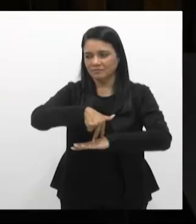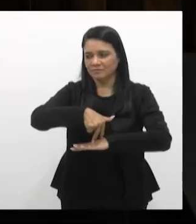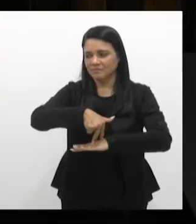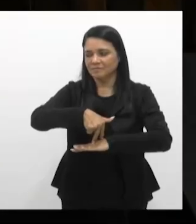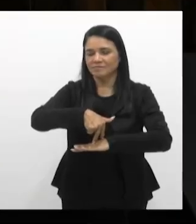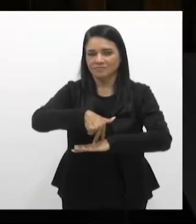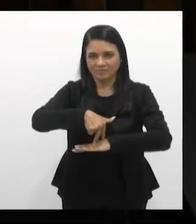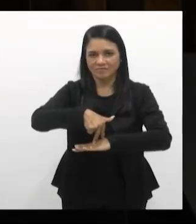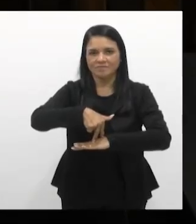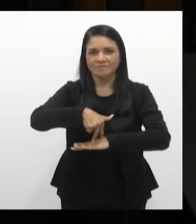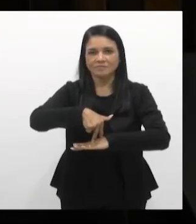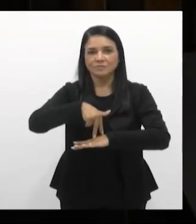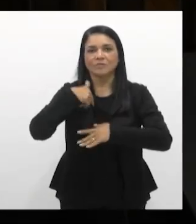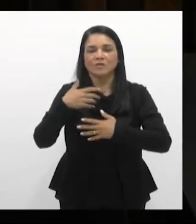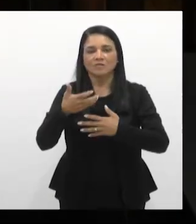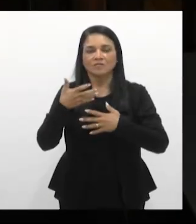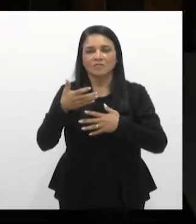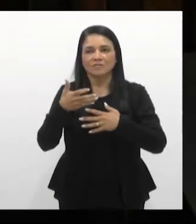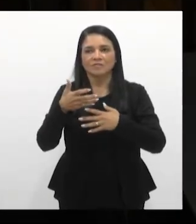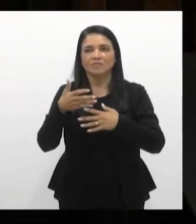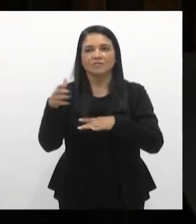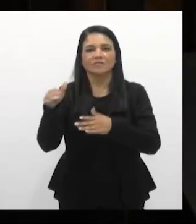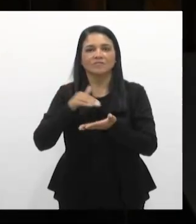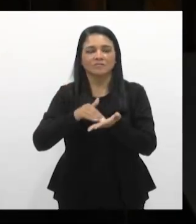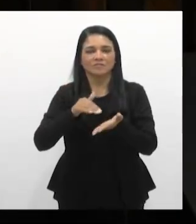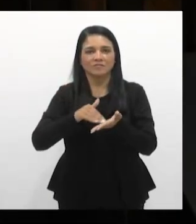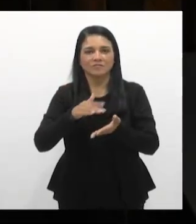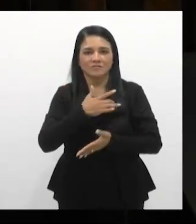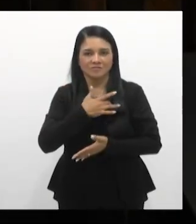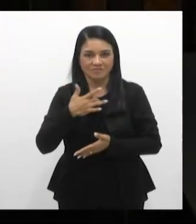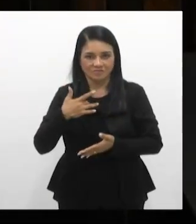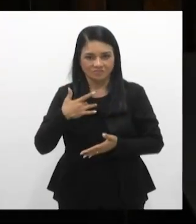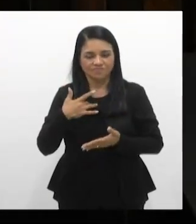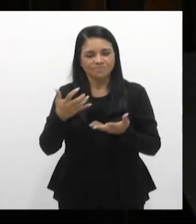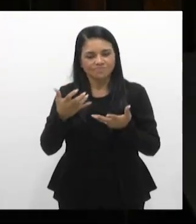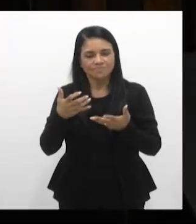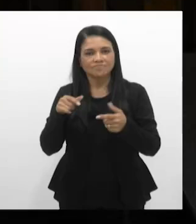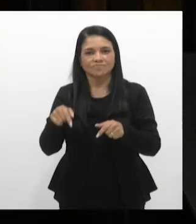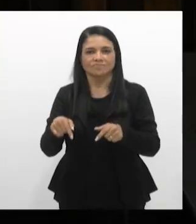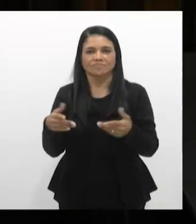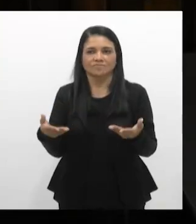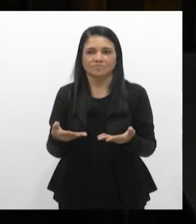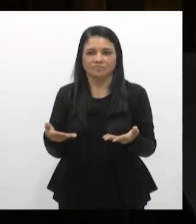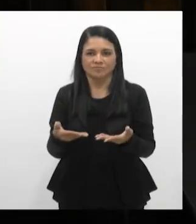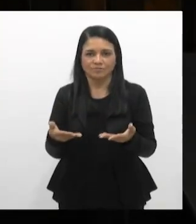de uma certa forma eu queria até que a secretária de Saúde ainda estivesse no cargo,